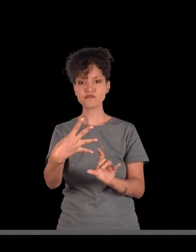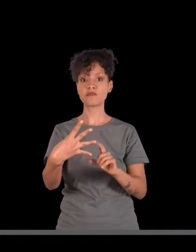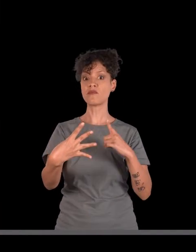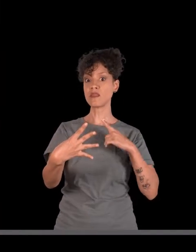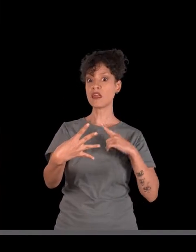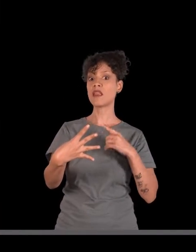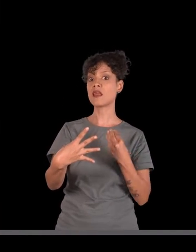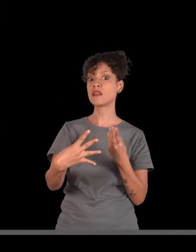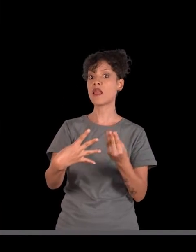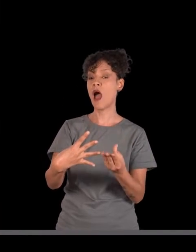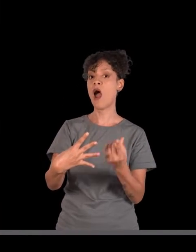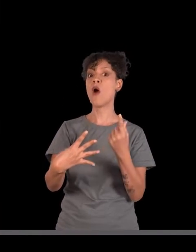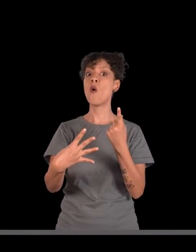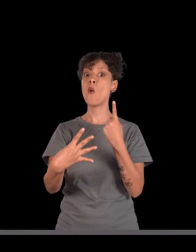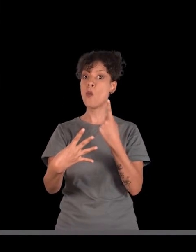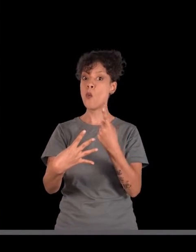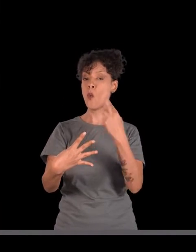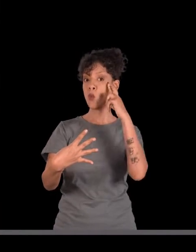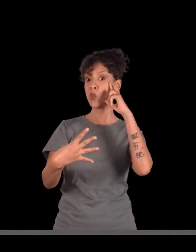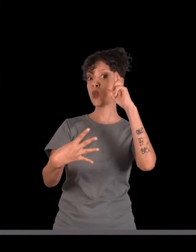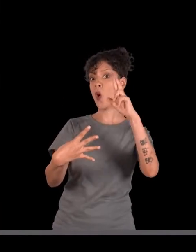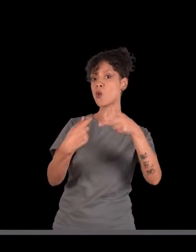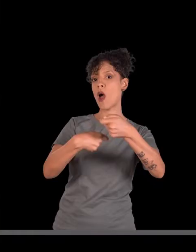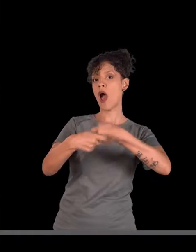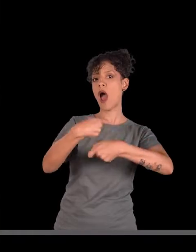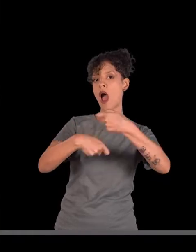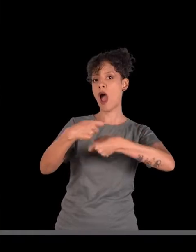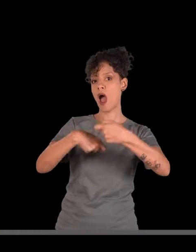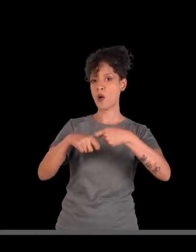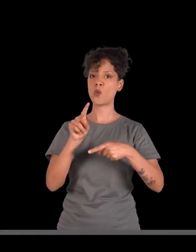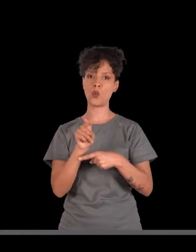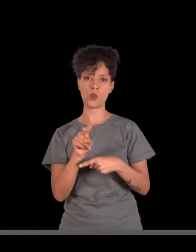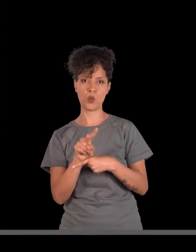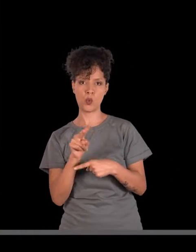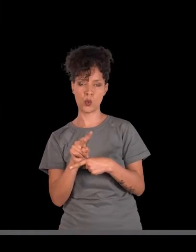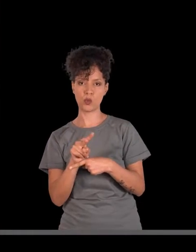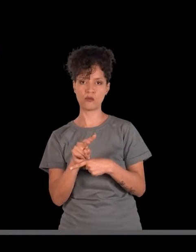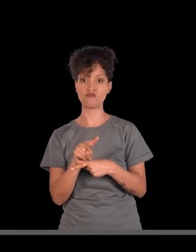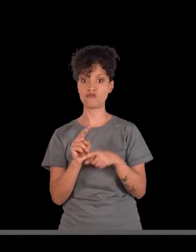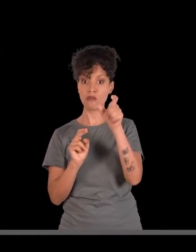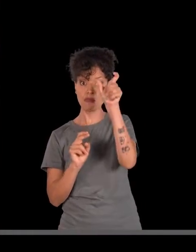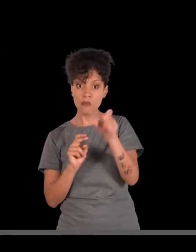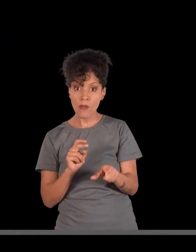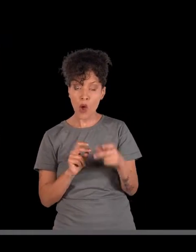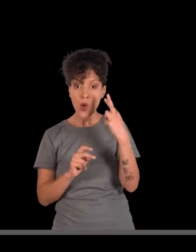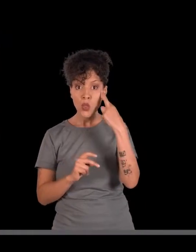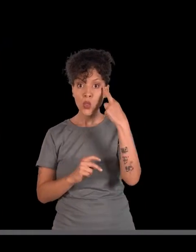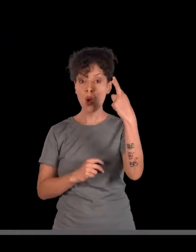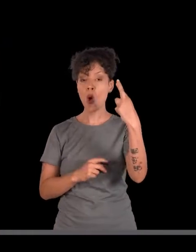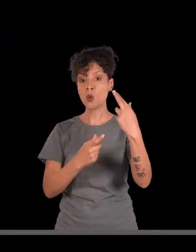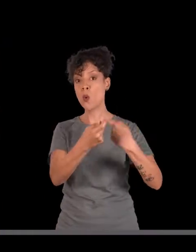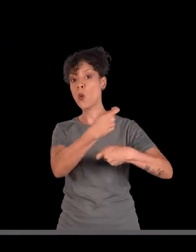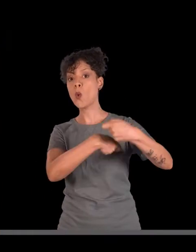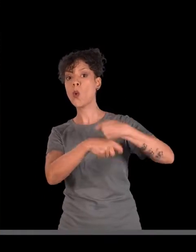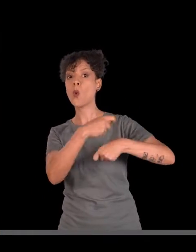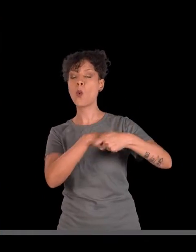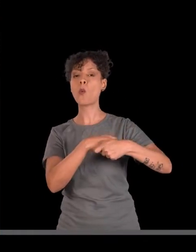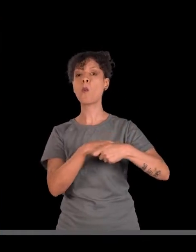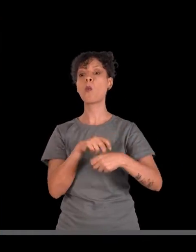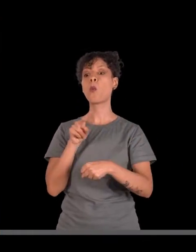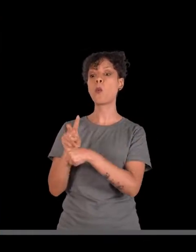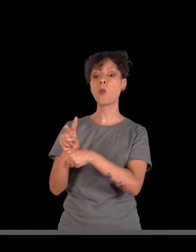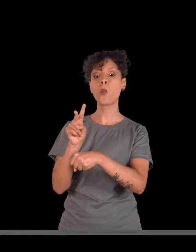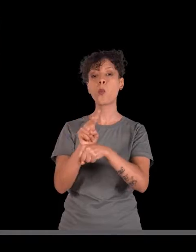era administrada por um capitão donatário ou um donatário. Esse donatário, certo? Ele